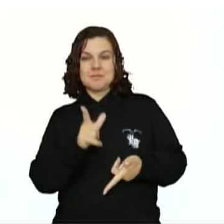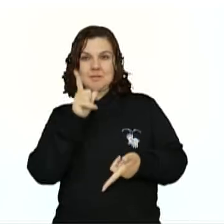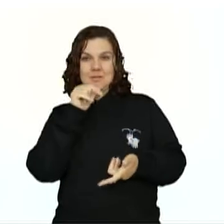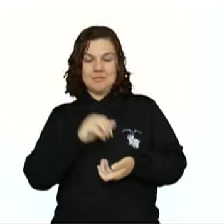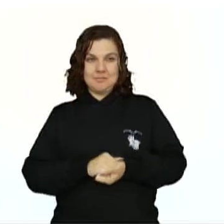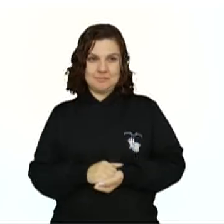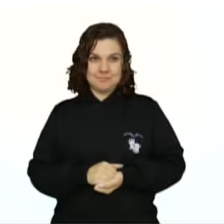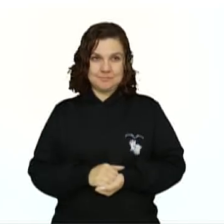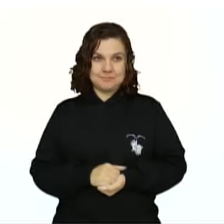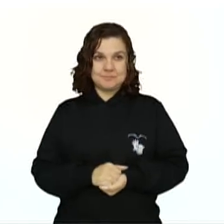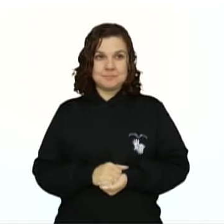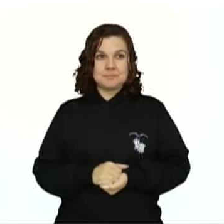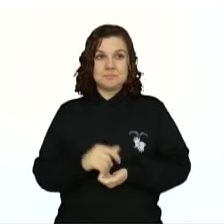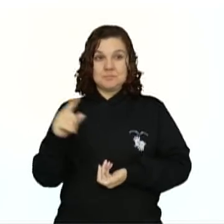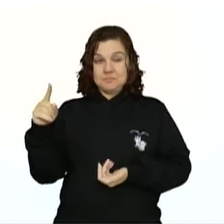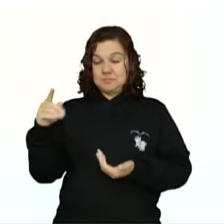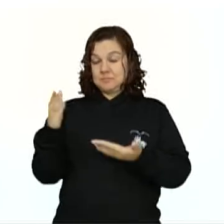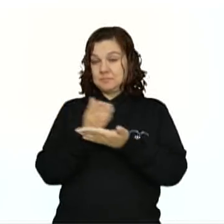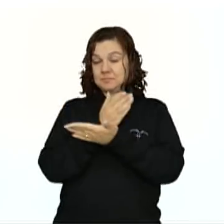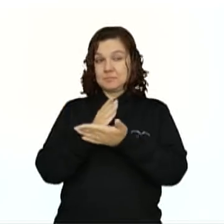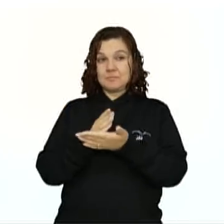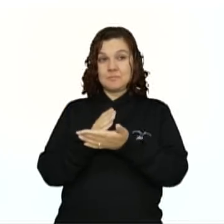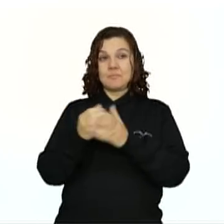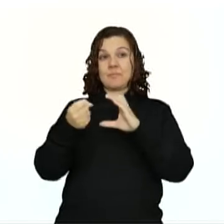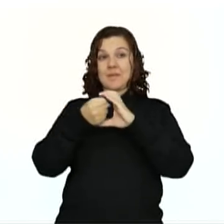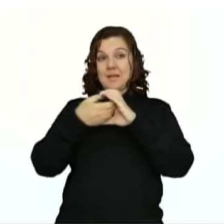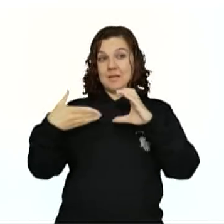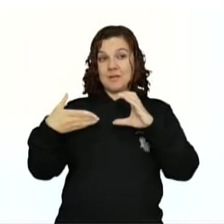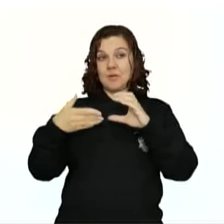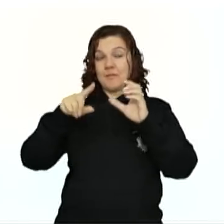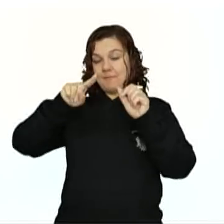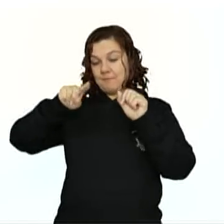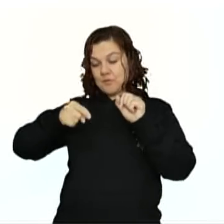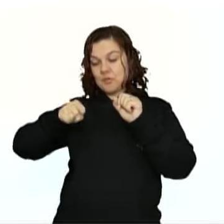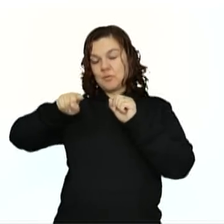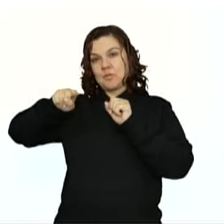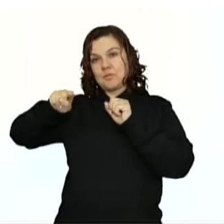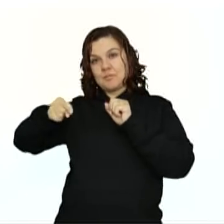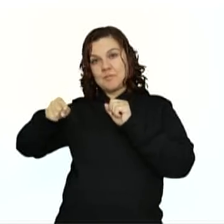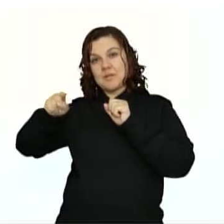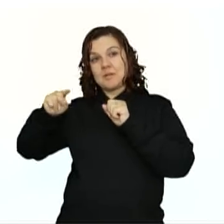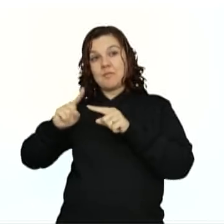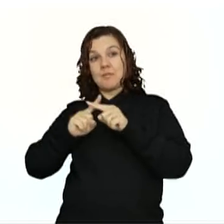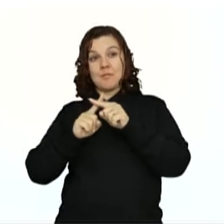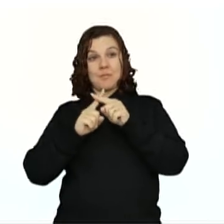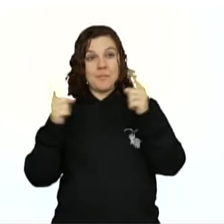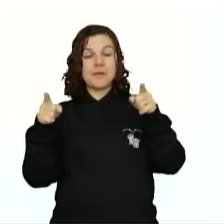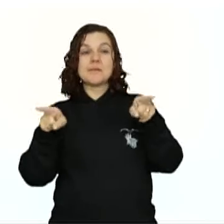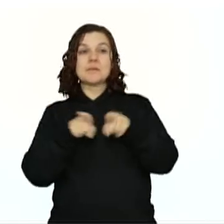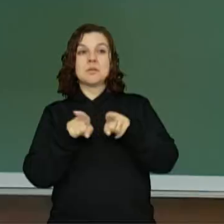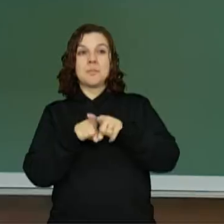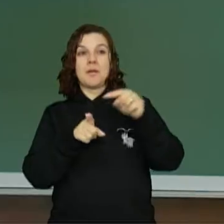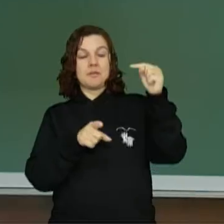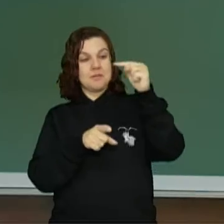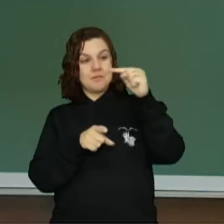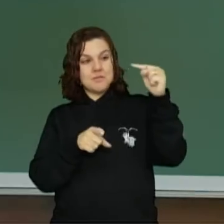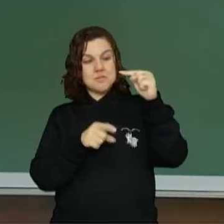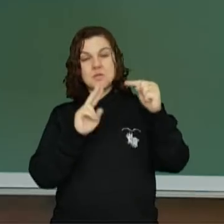coisas. Classificamos, enumera separado por vírgula, mas também pode vir